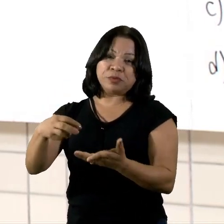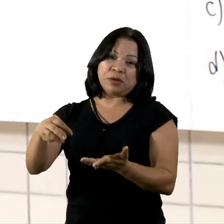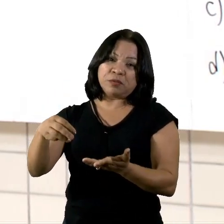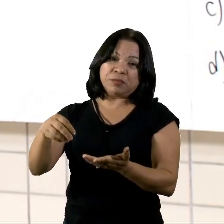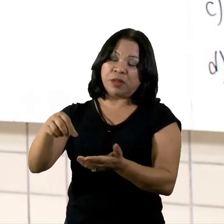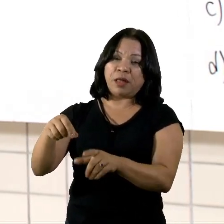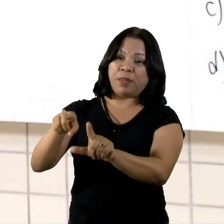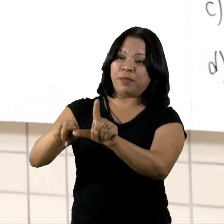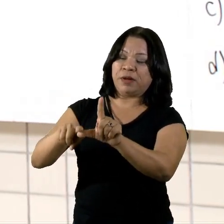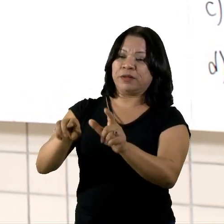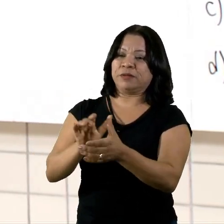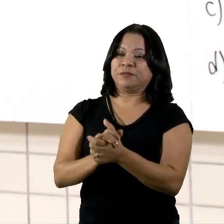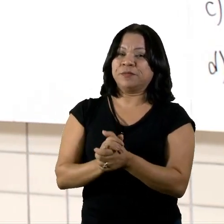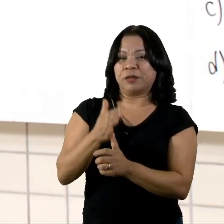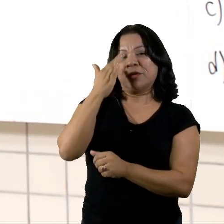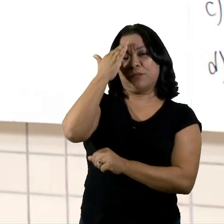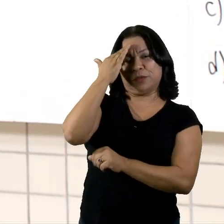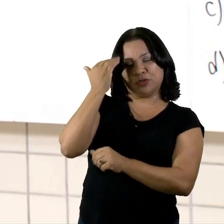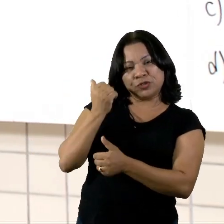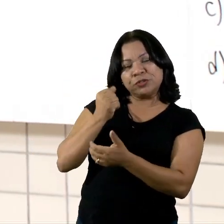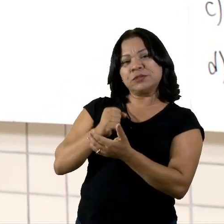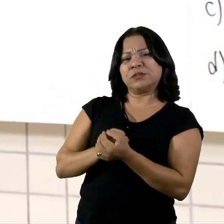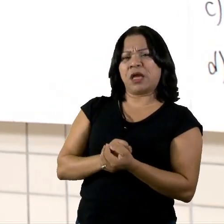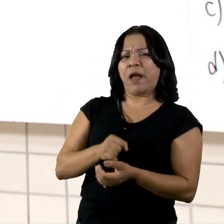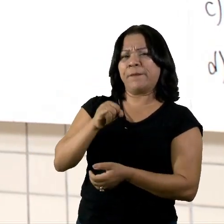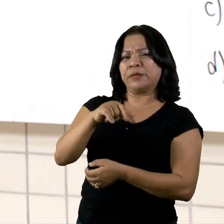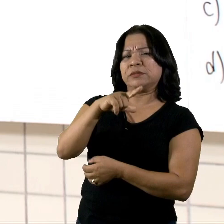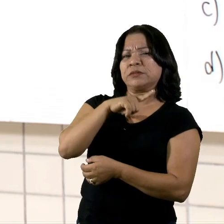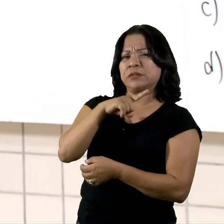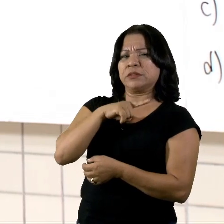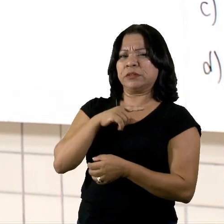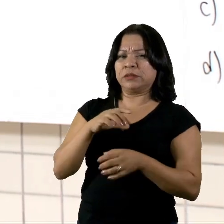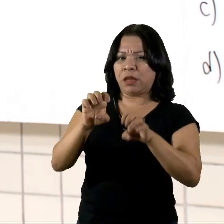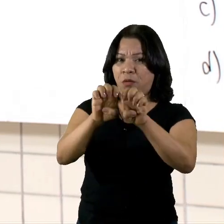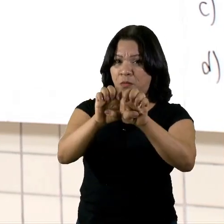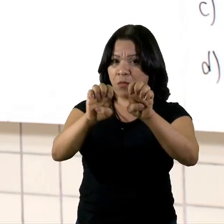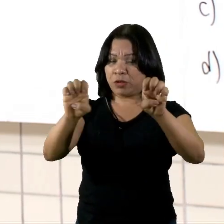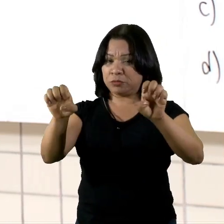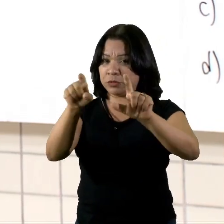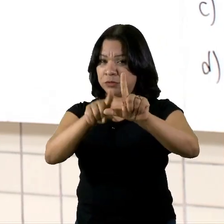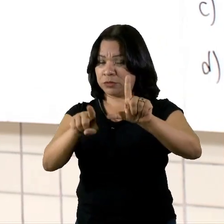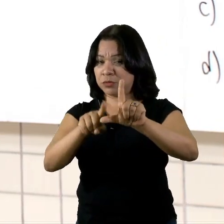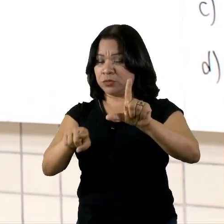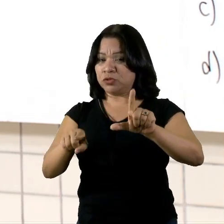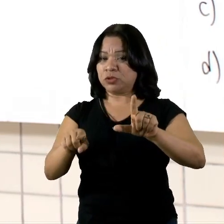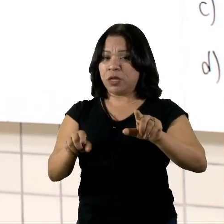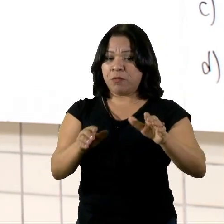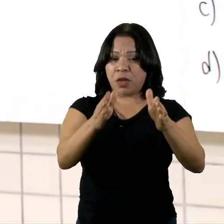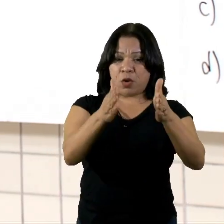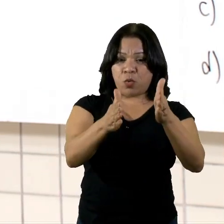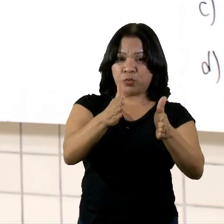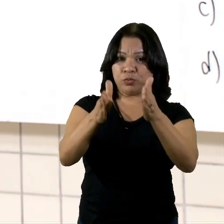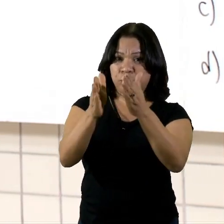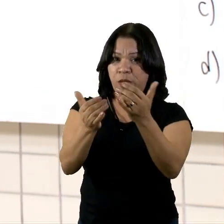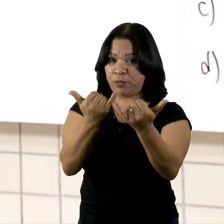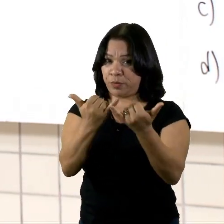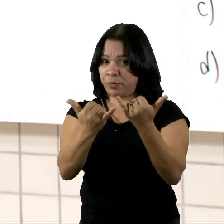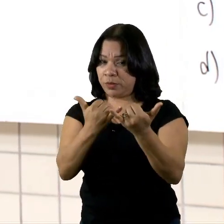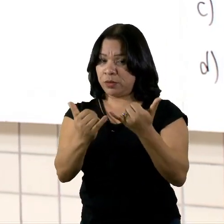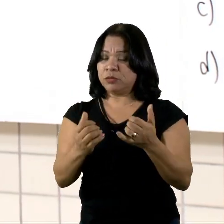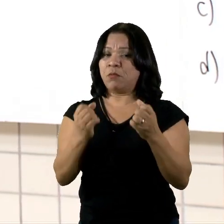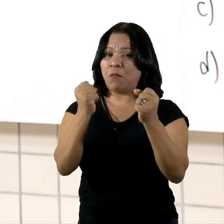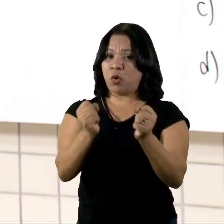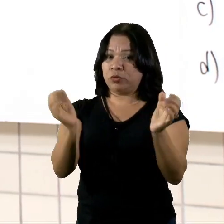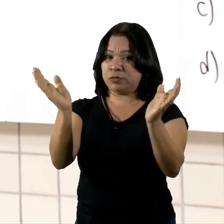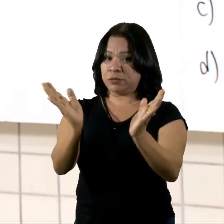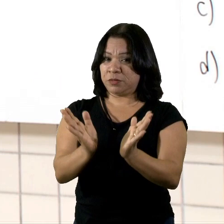que quando nós temos uma expressão algébrica em que termos são semelhantes, a gente pode simplificar. E a gente pode fazer isso